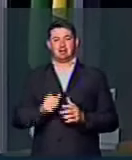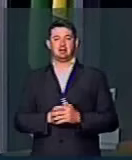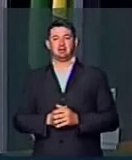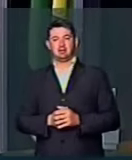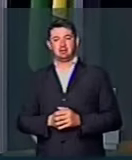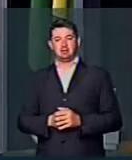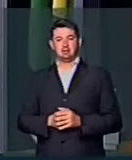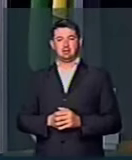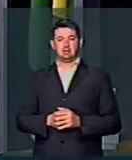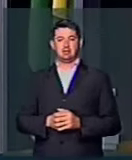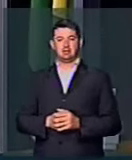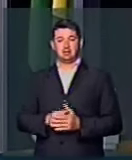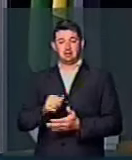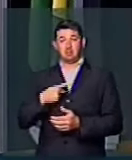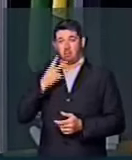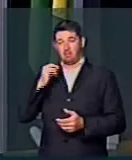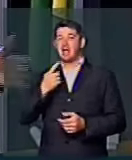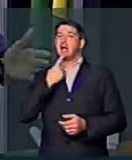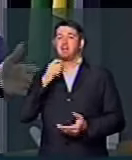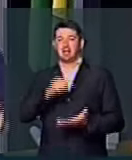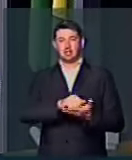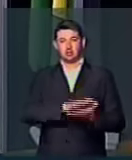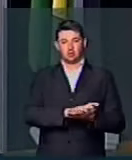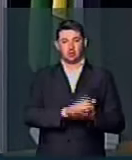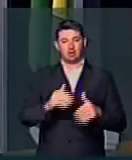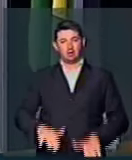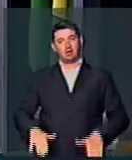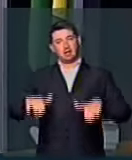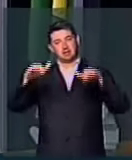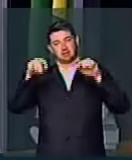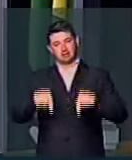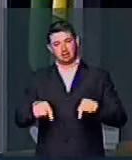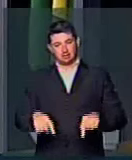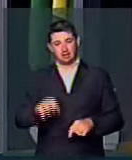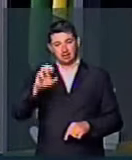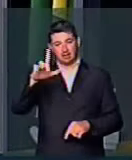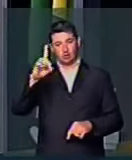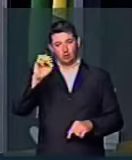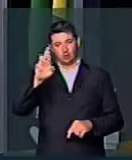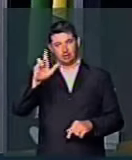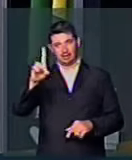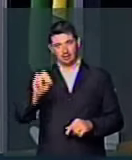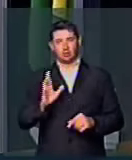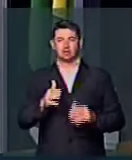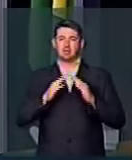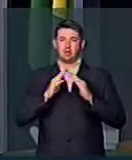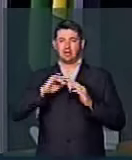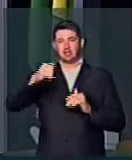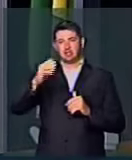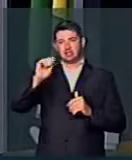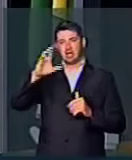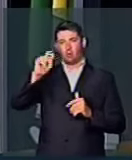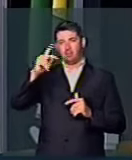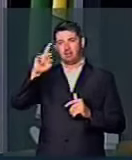Birigui. Meu pai me registrou em Campinas e eu fui criado ali, basicamente em Eldorado Paulista, mas morei em Jacupiranga, morei na